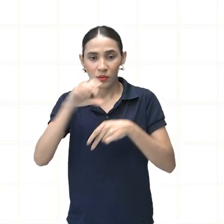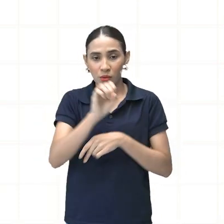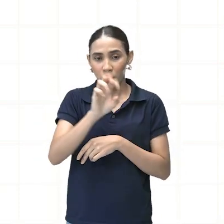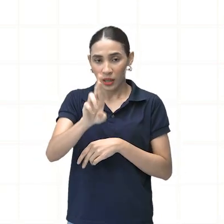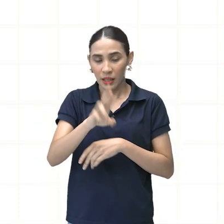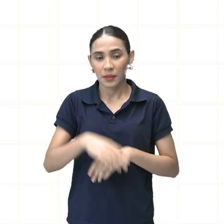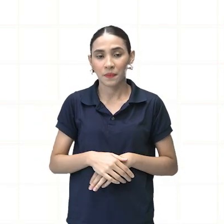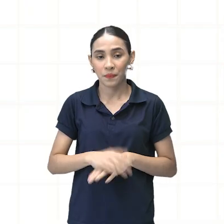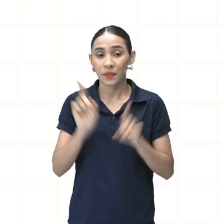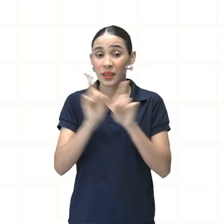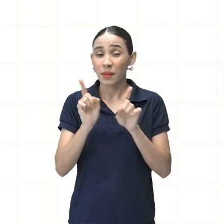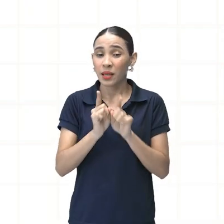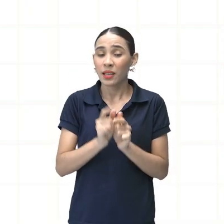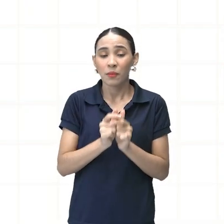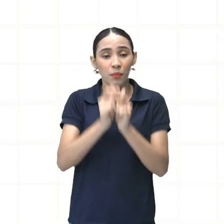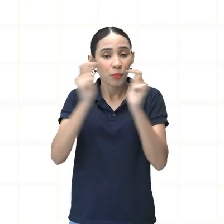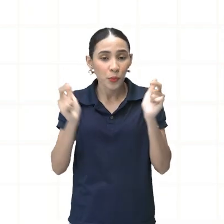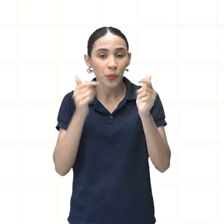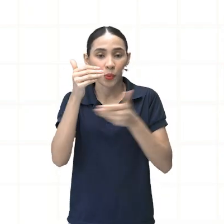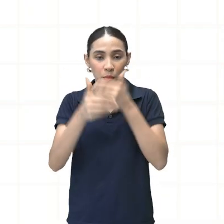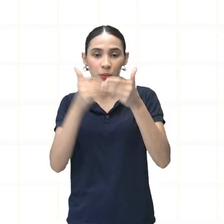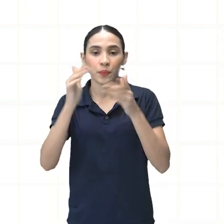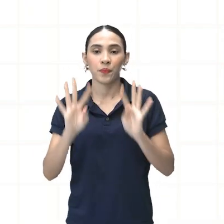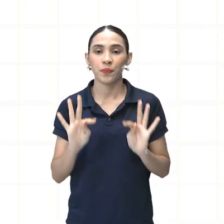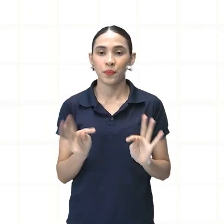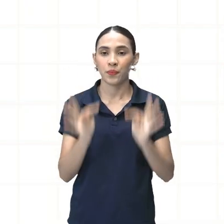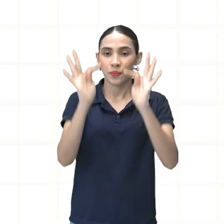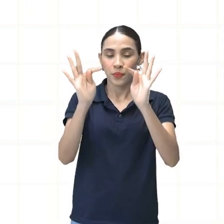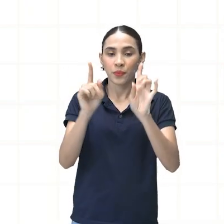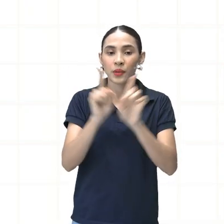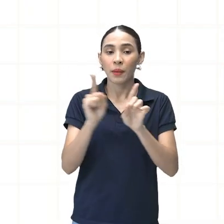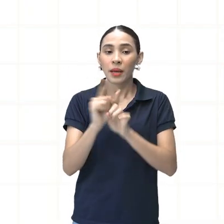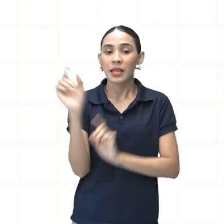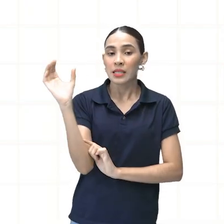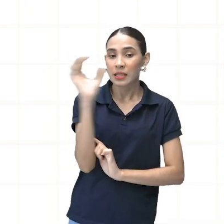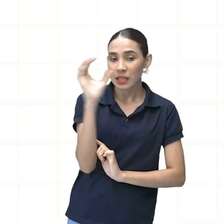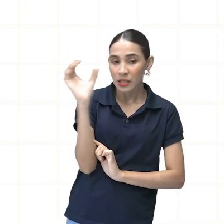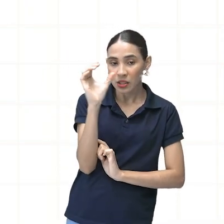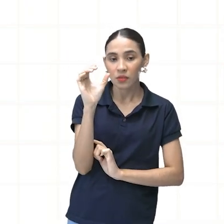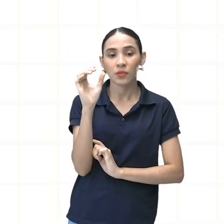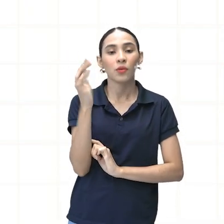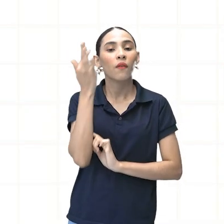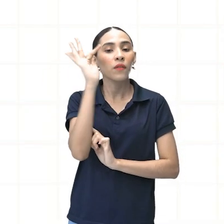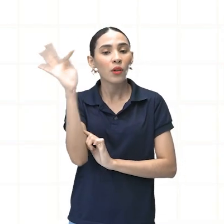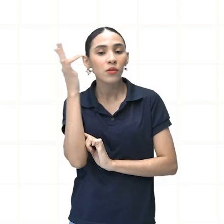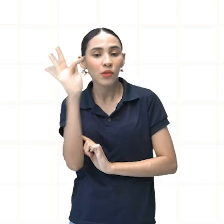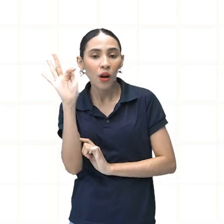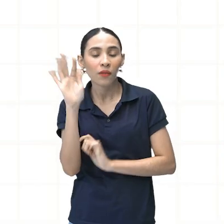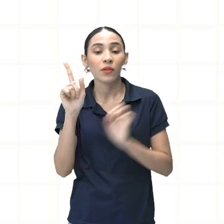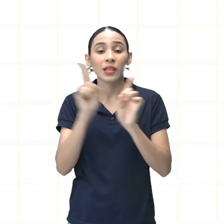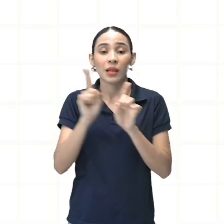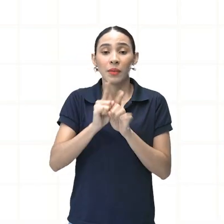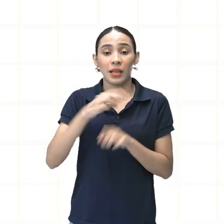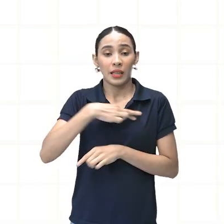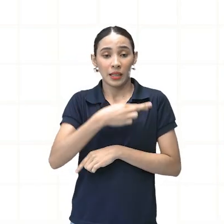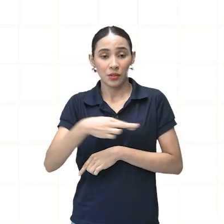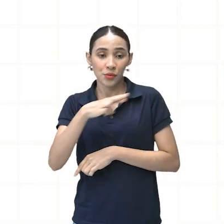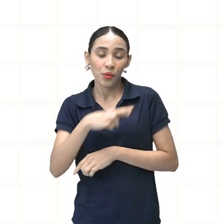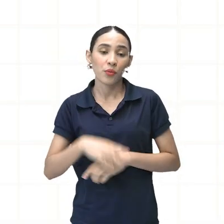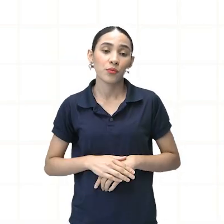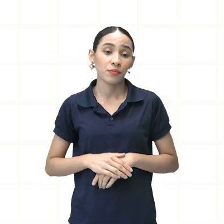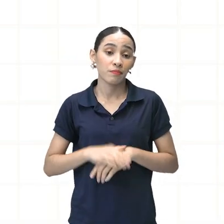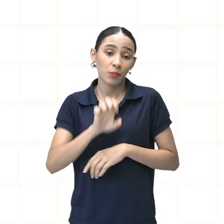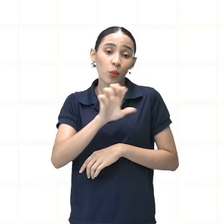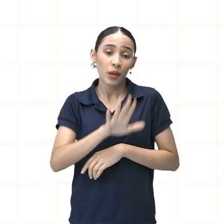orientais. Grande desenvolvimento tecnológico, científico, filosófico e também religioso. Embora